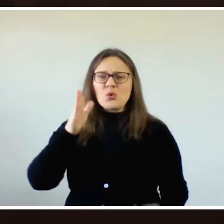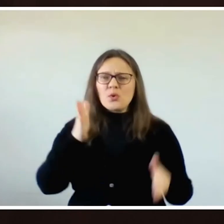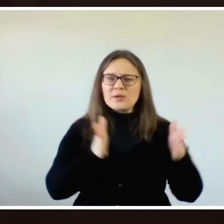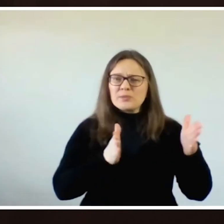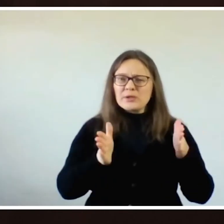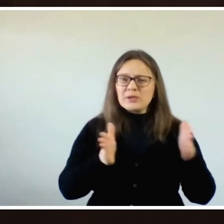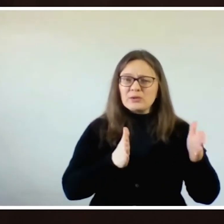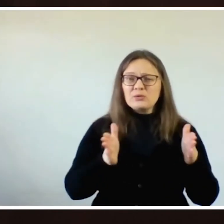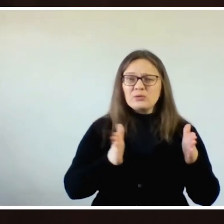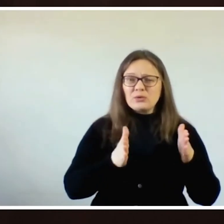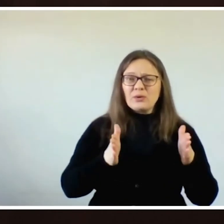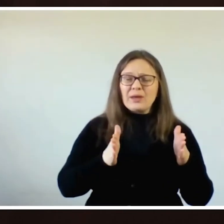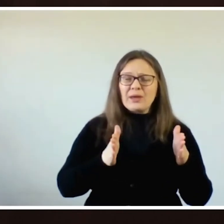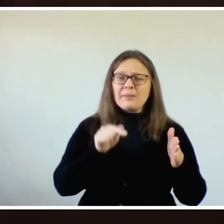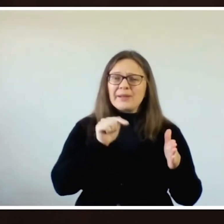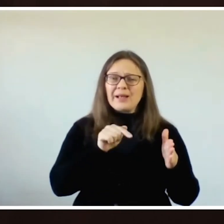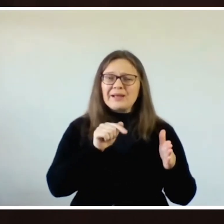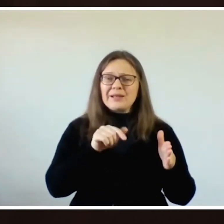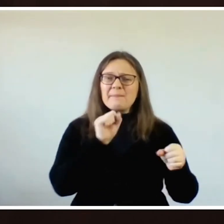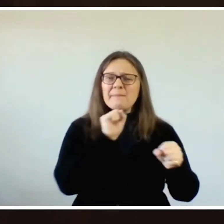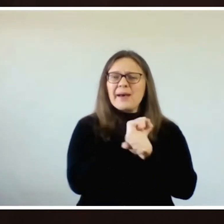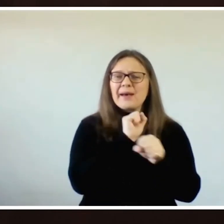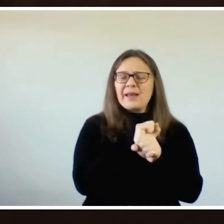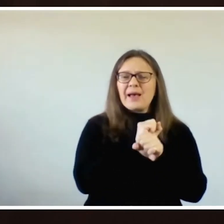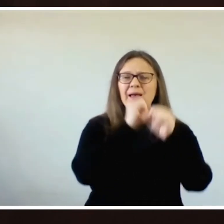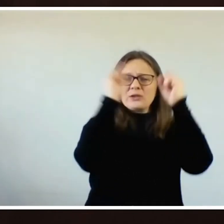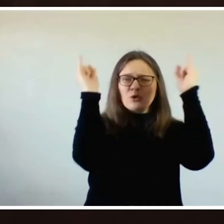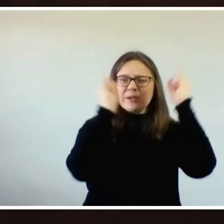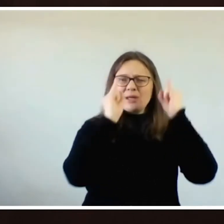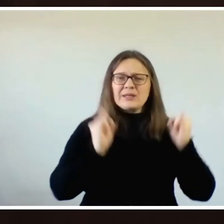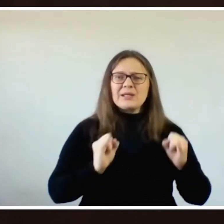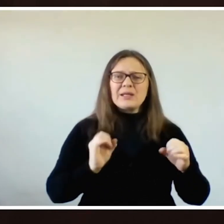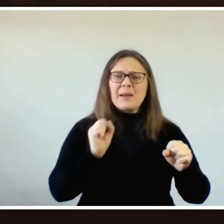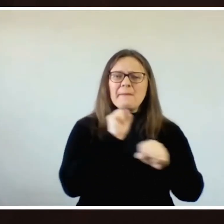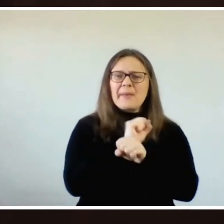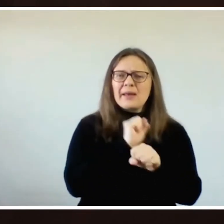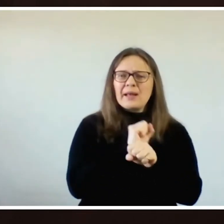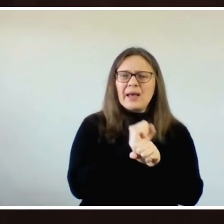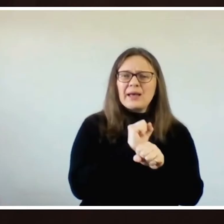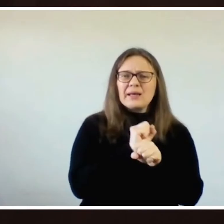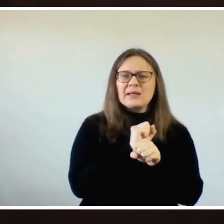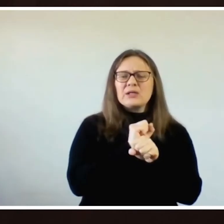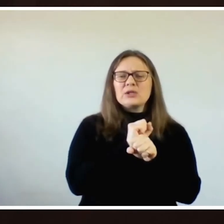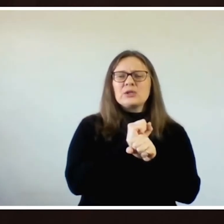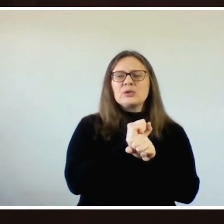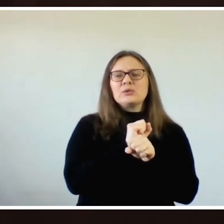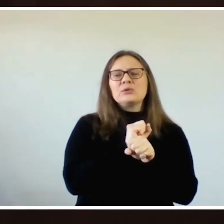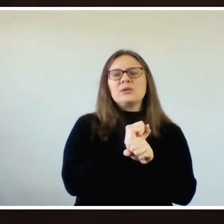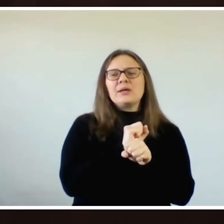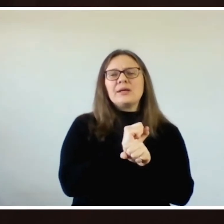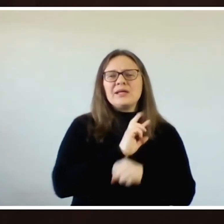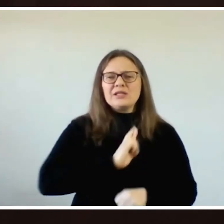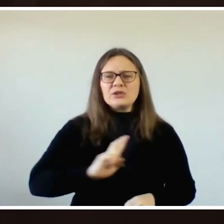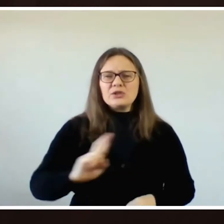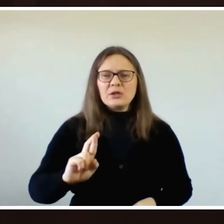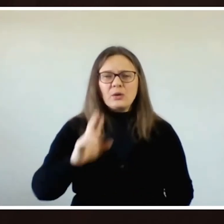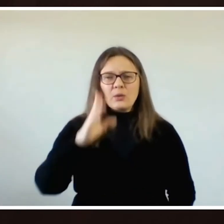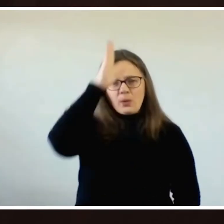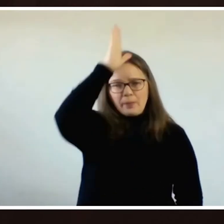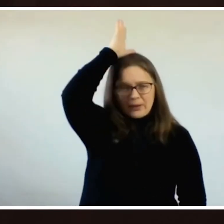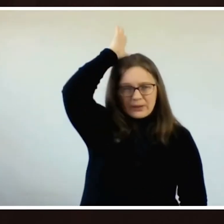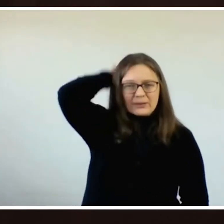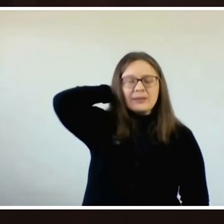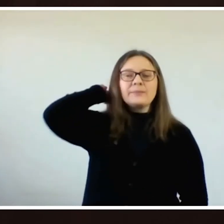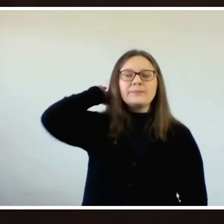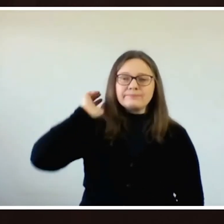da idolatria no mundo romano. Sabe, isso também é um fato, né? Deus, bem ou